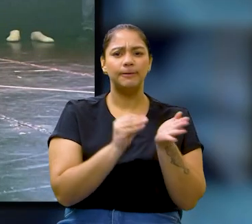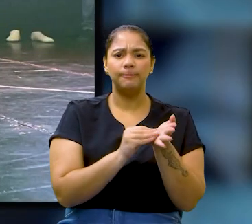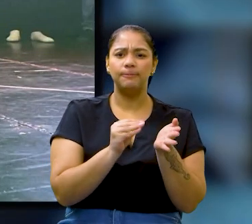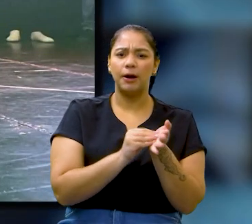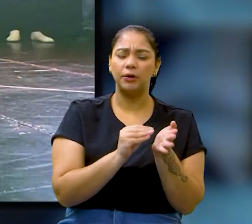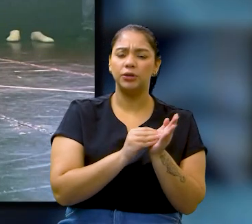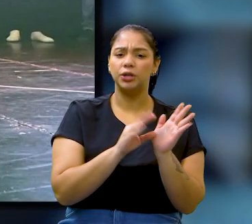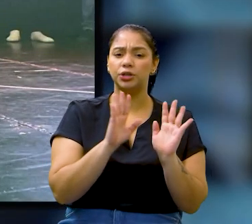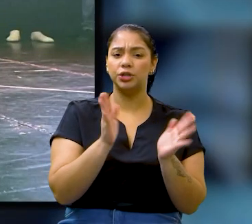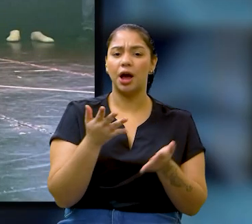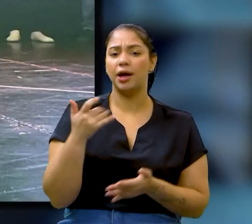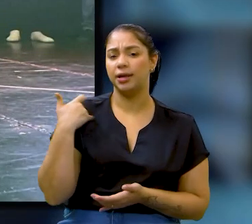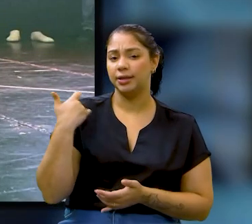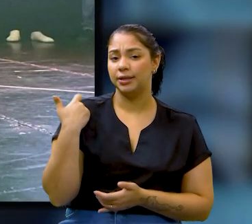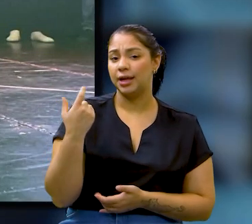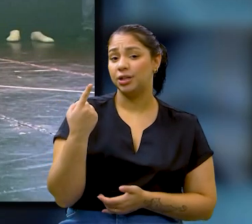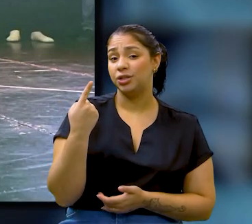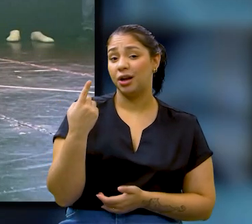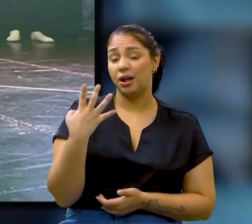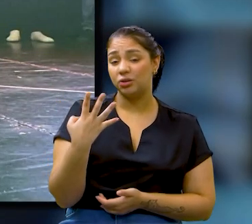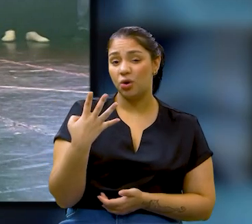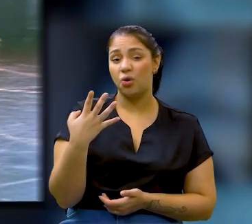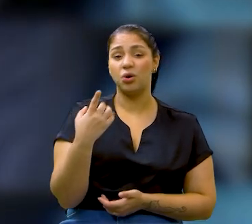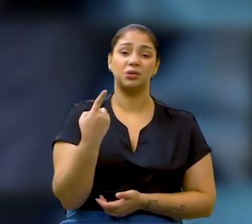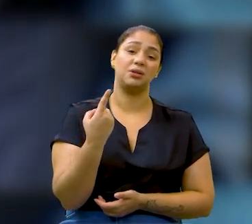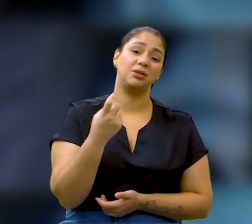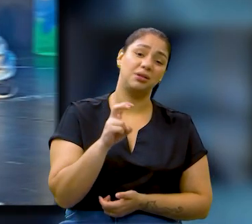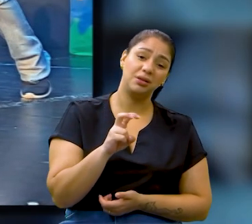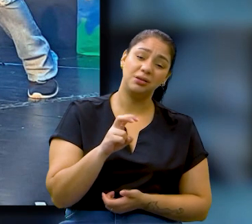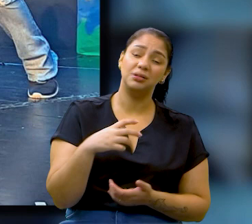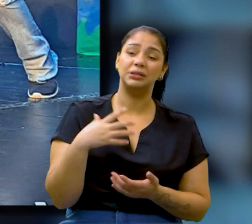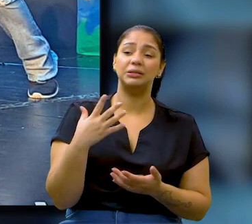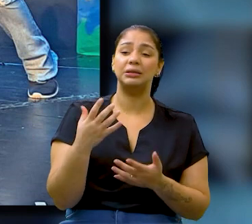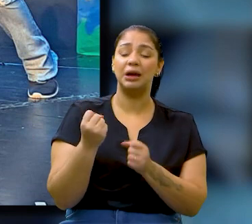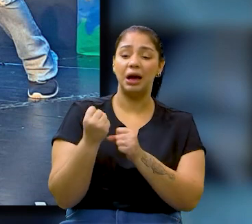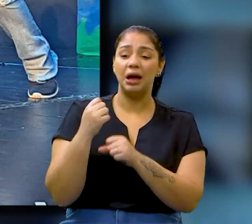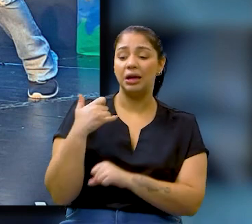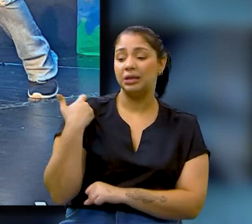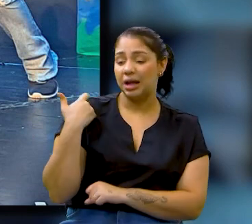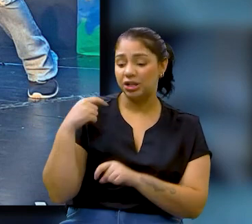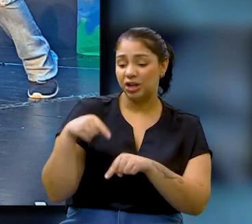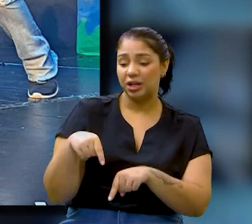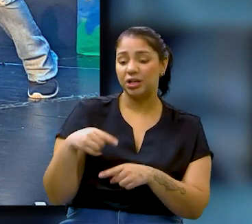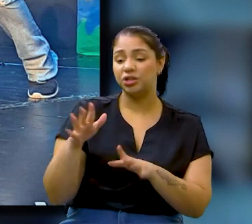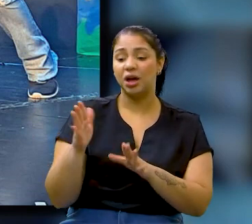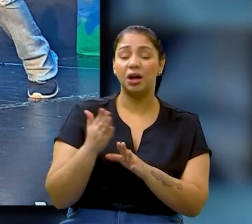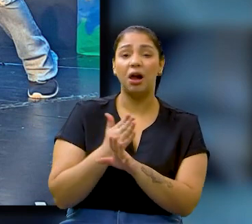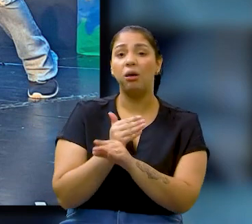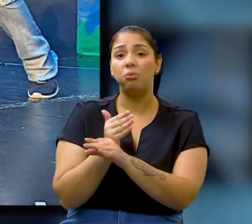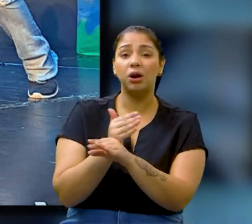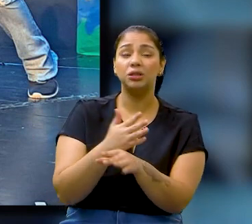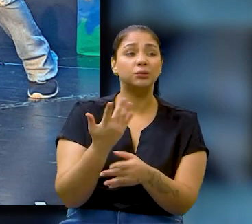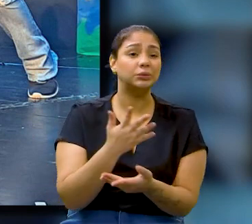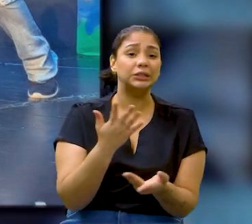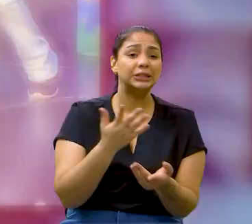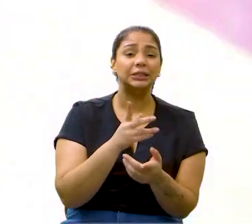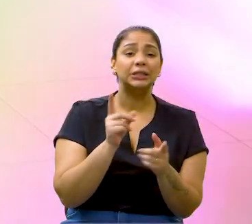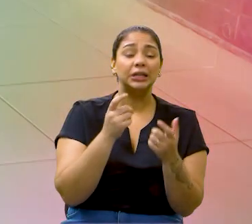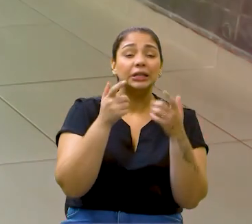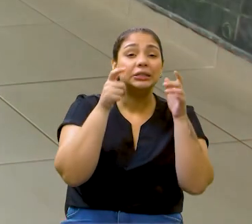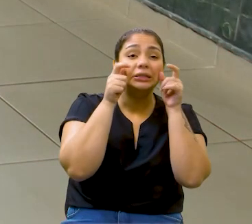que eles completavam os 14, 15 anos, eles ficavam meio perdidos aqui. Porque não tinha mais o